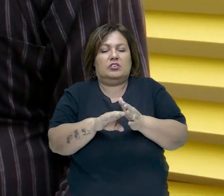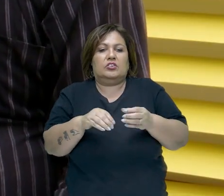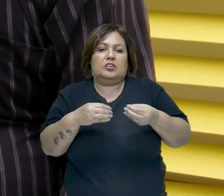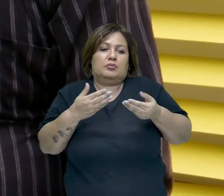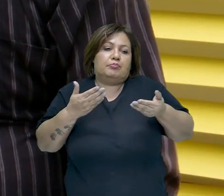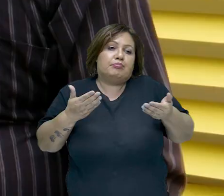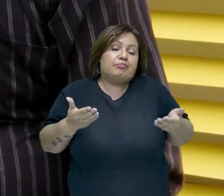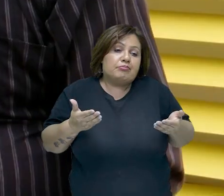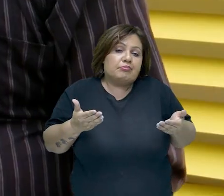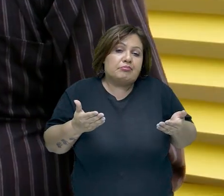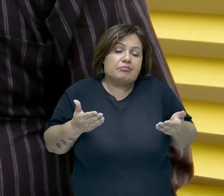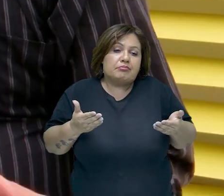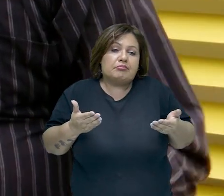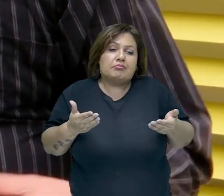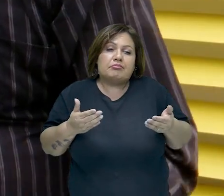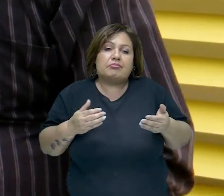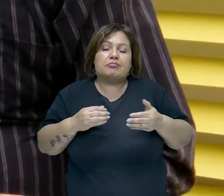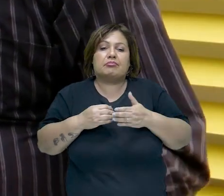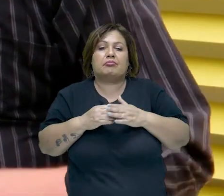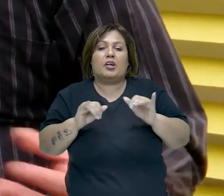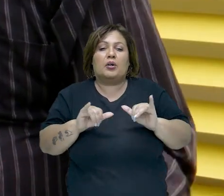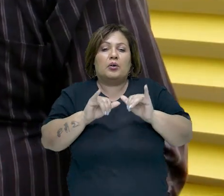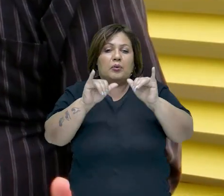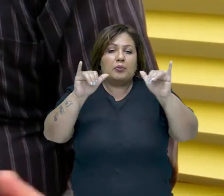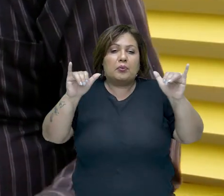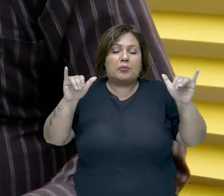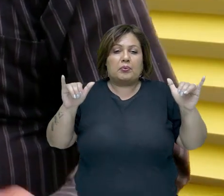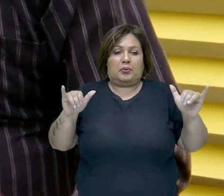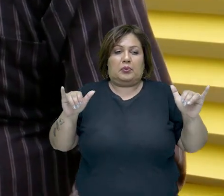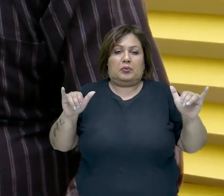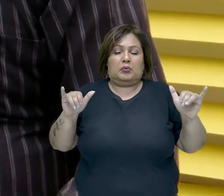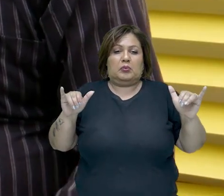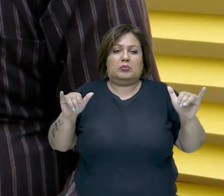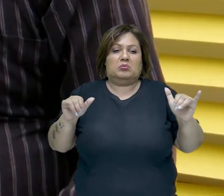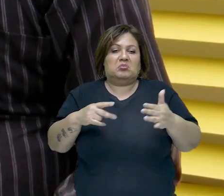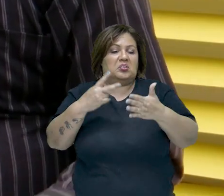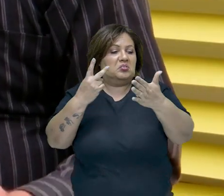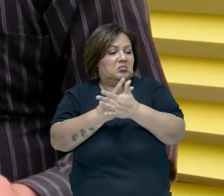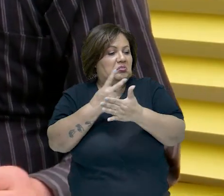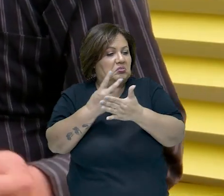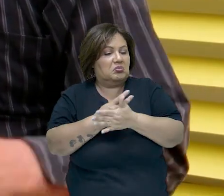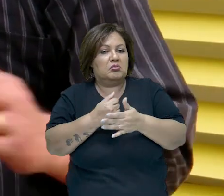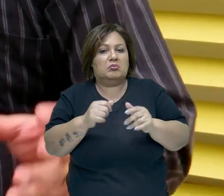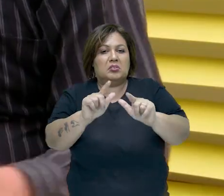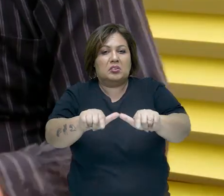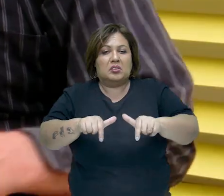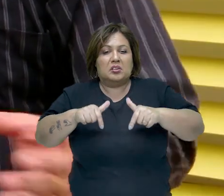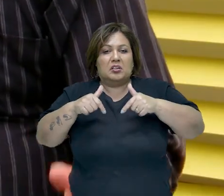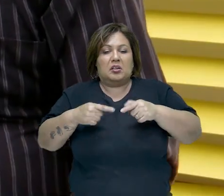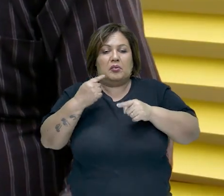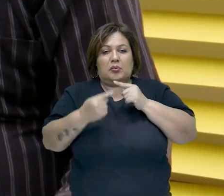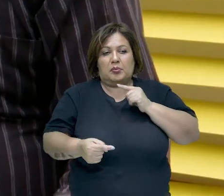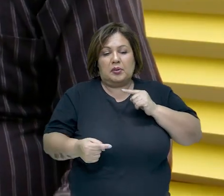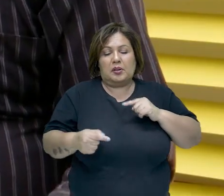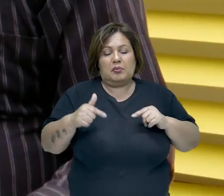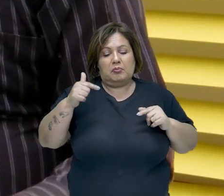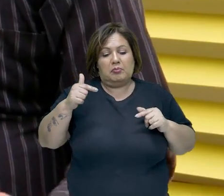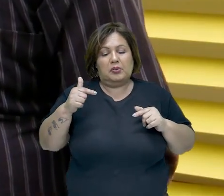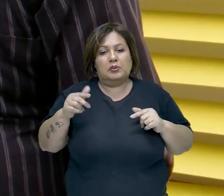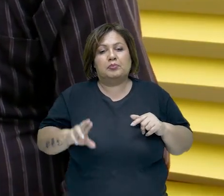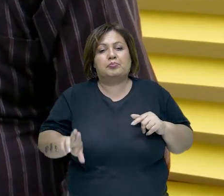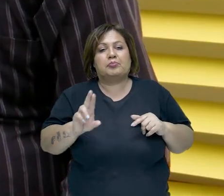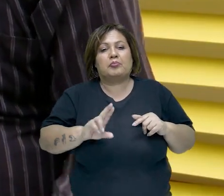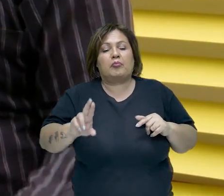e aí propaganda de arma ilegal dissemina a cultura